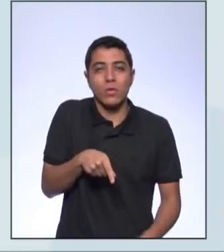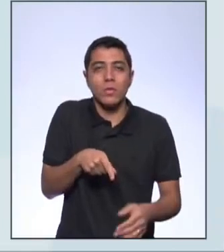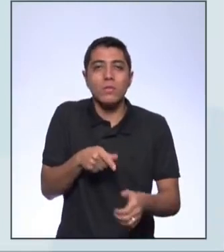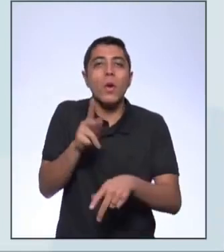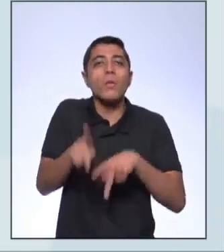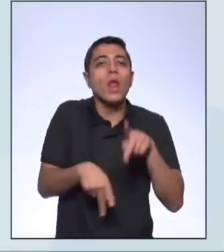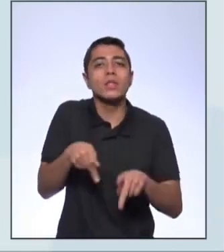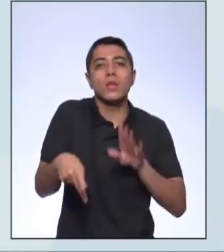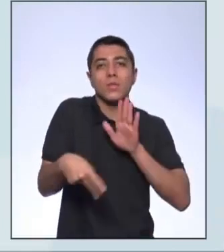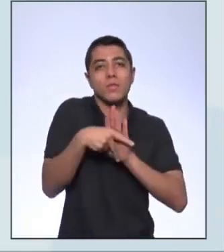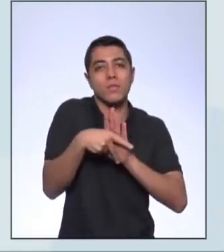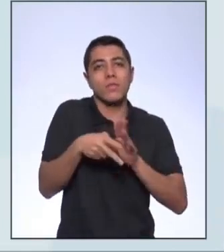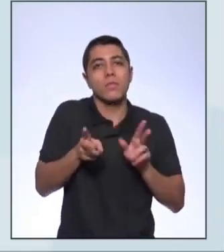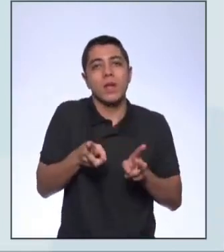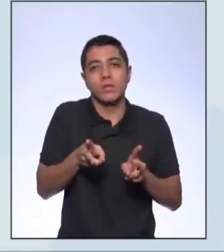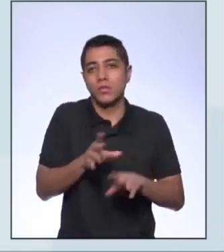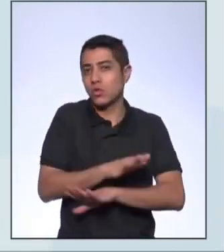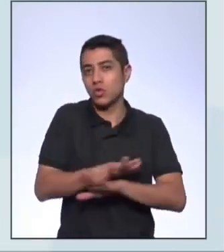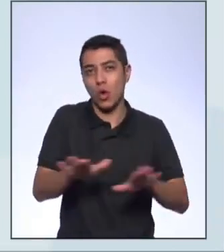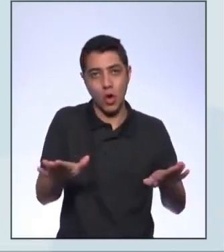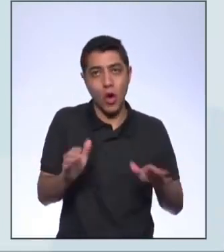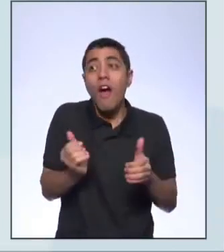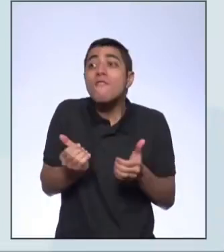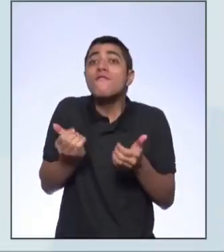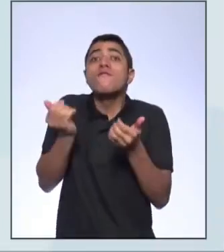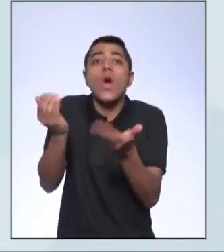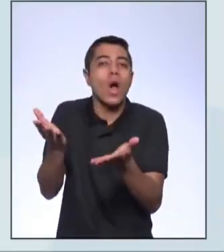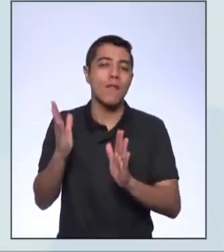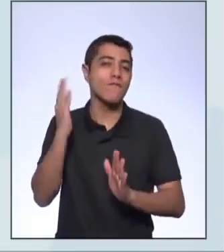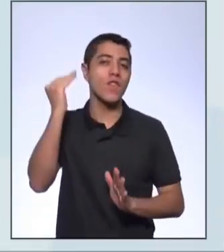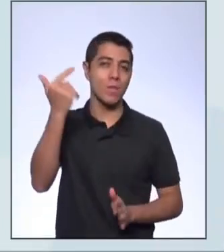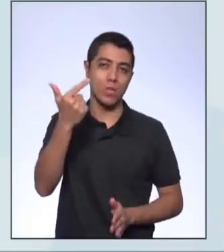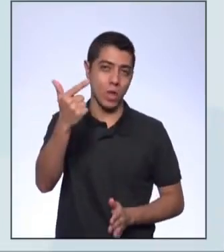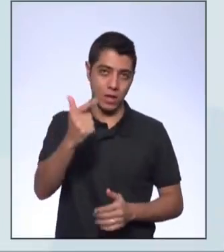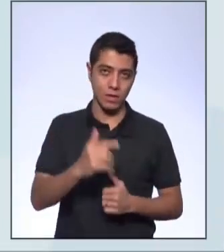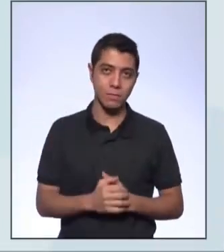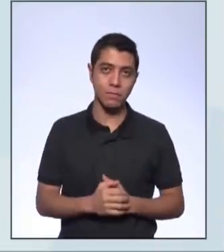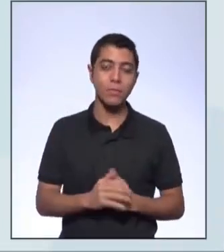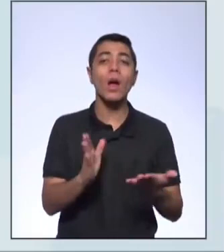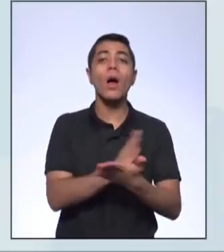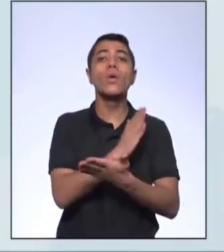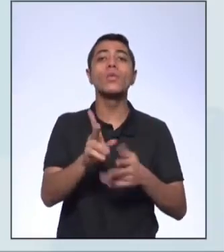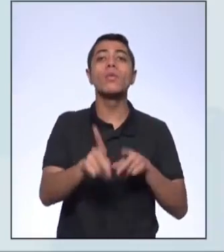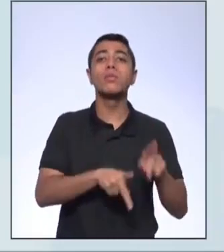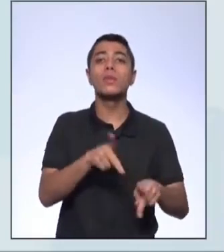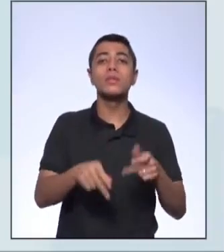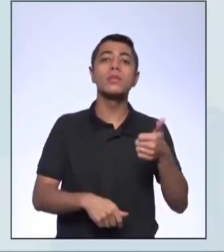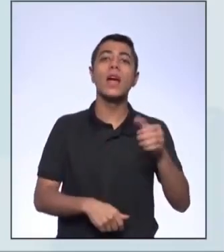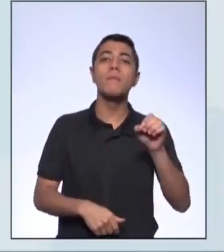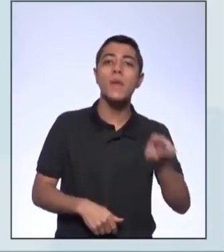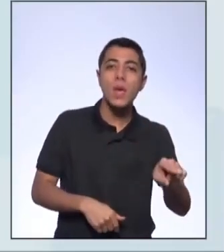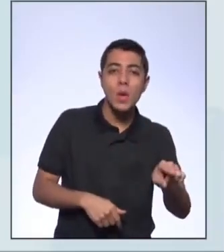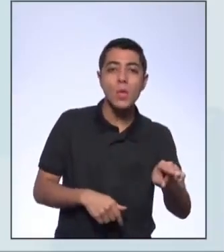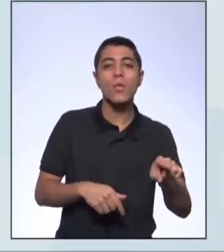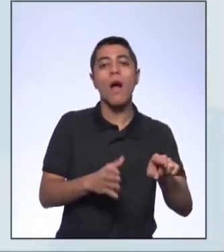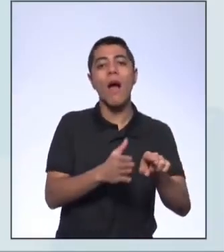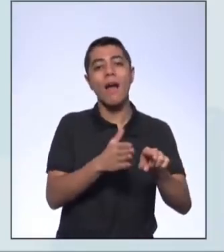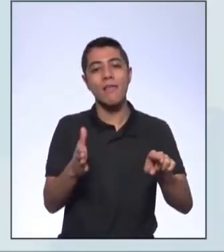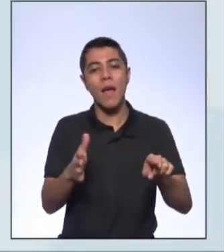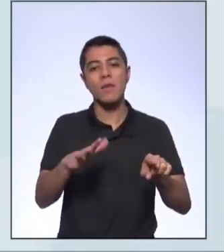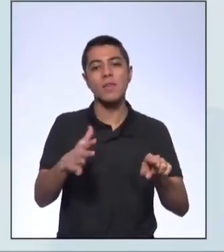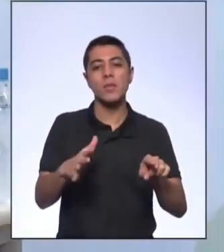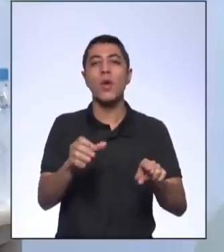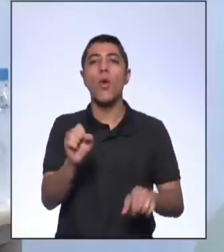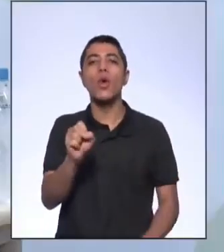habitantes tem população entre 10 mil né com médias de 8.133 habitantes